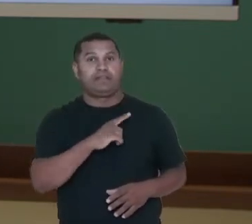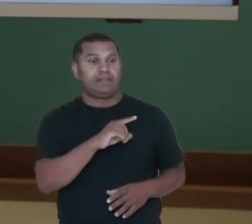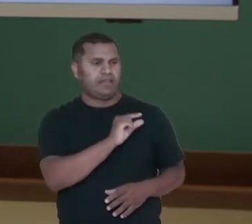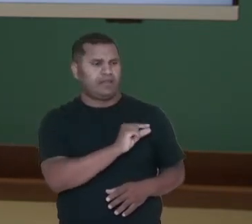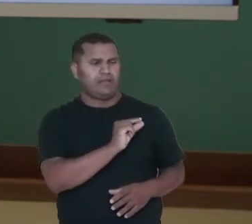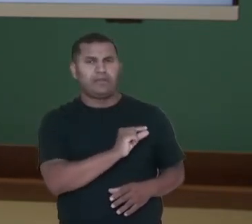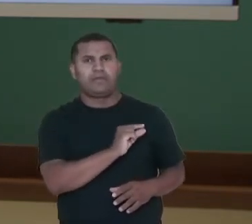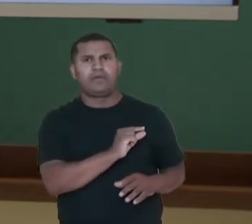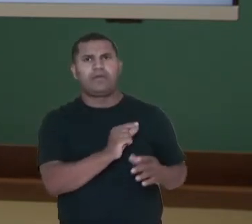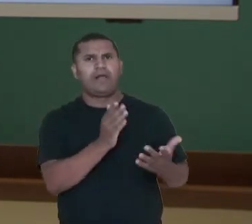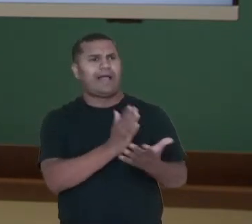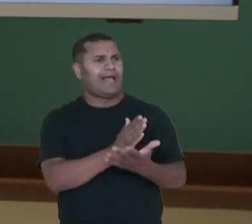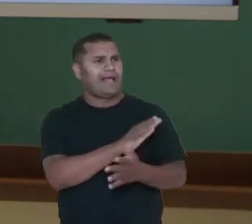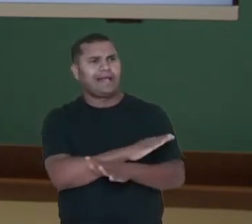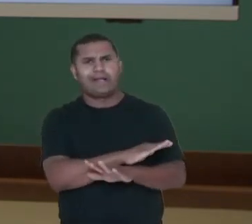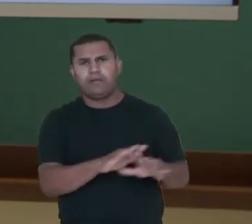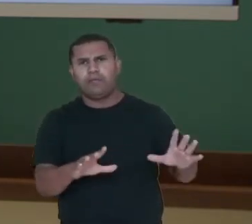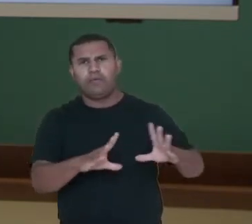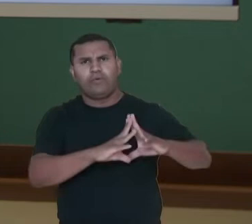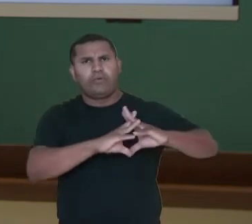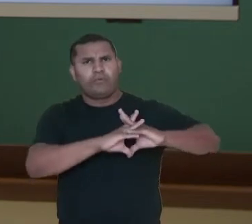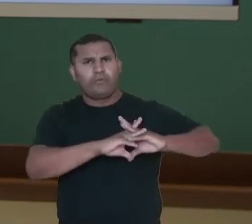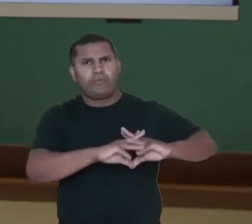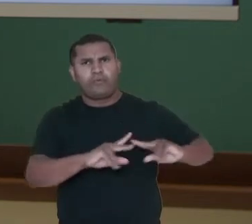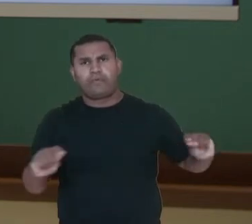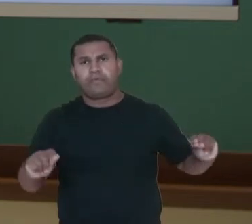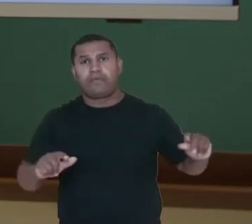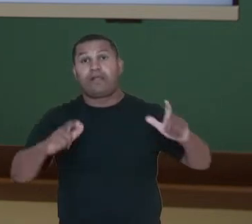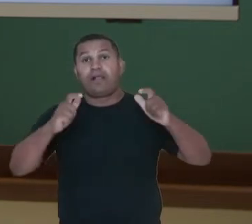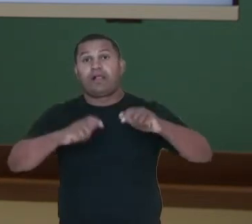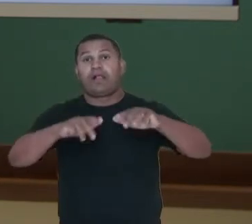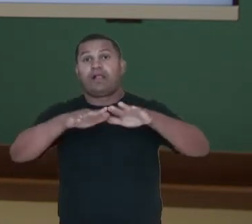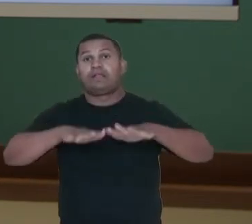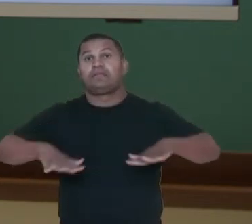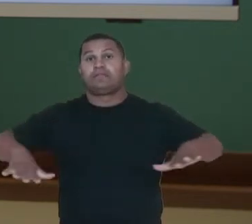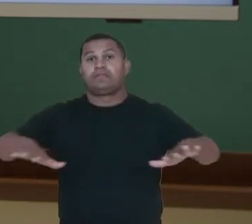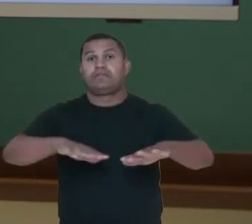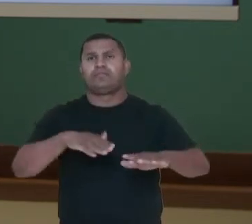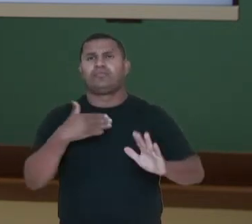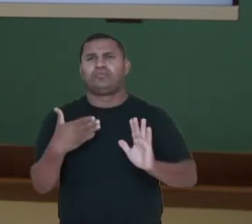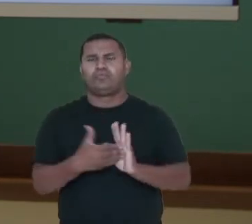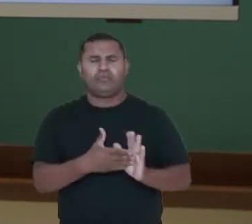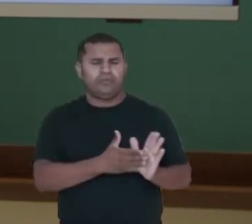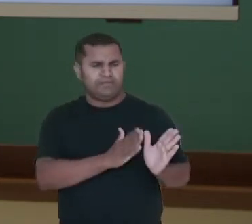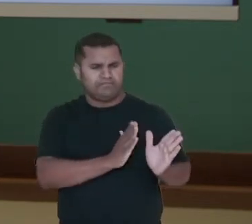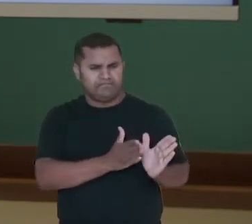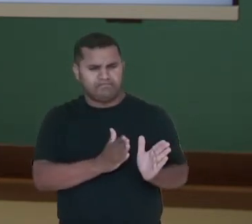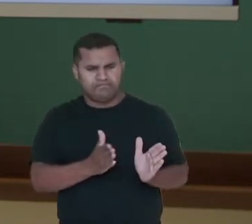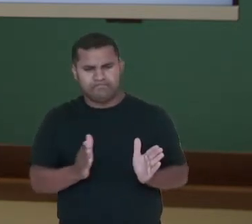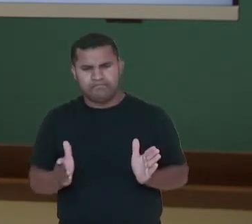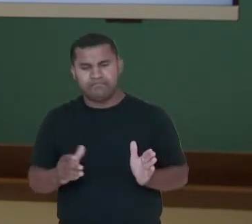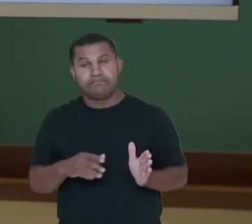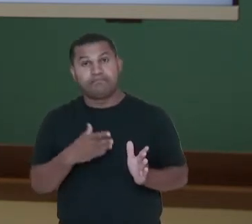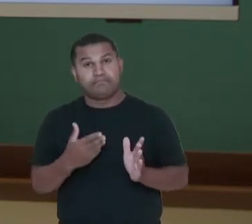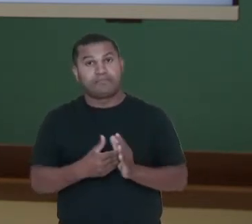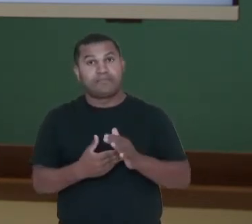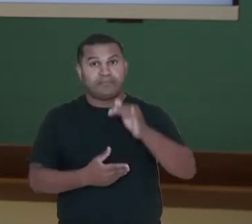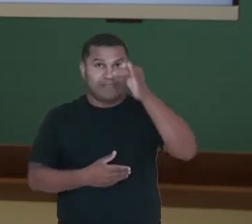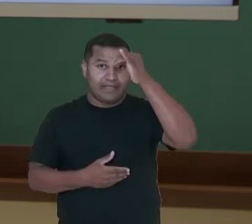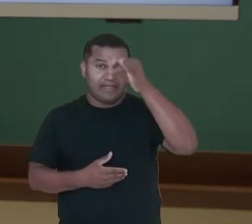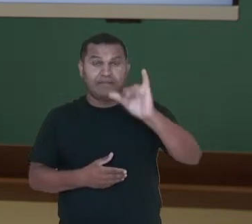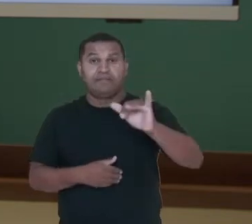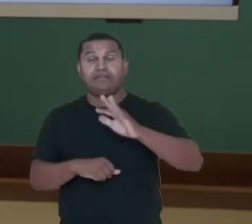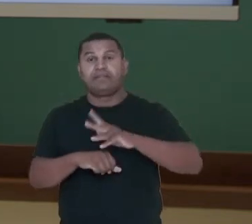Então, erradicou aquele país, aquele local, tomou todas as medidas possíveis para que não tenha mais